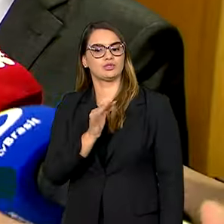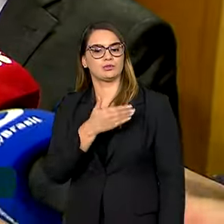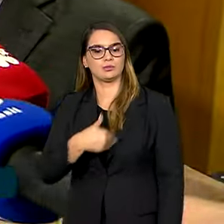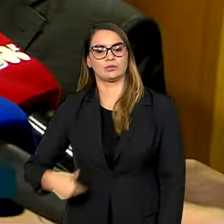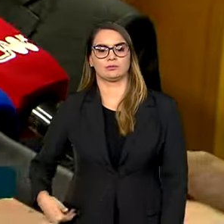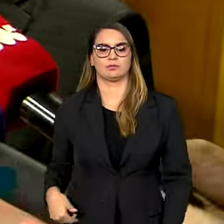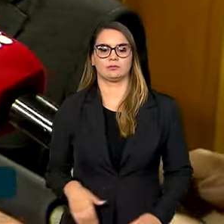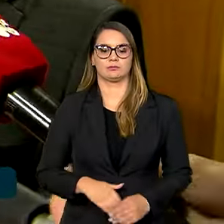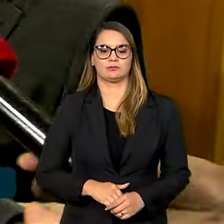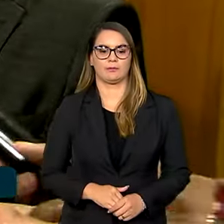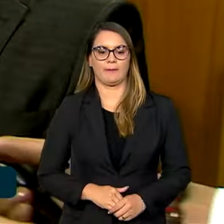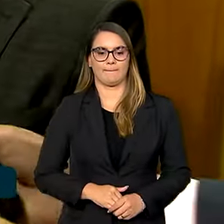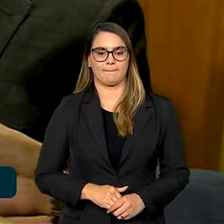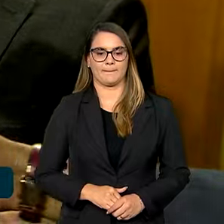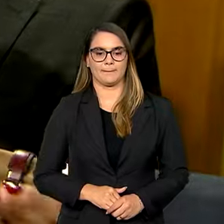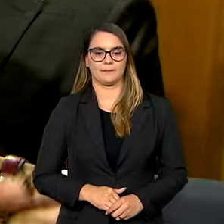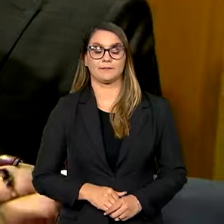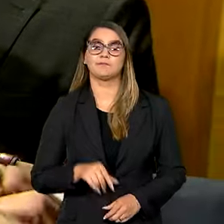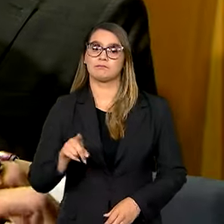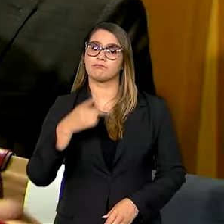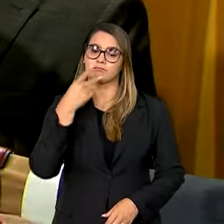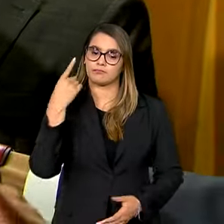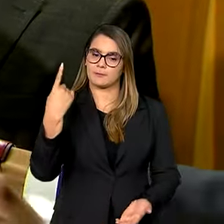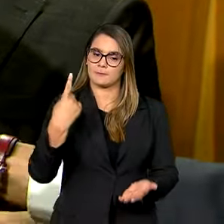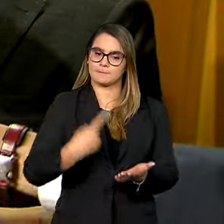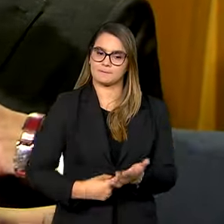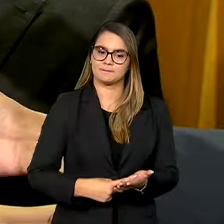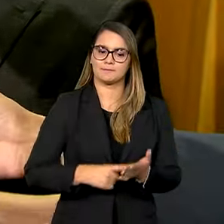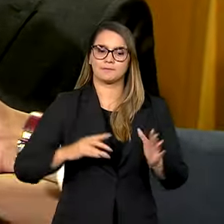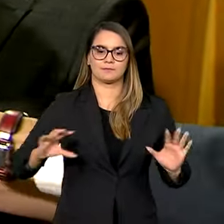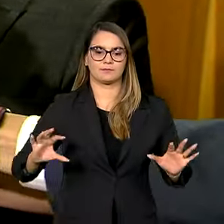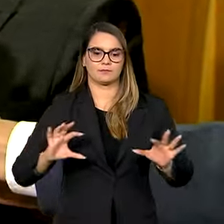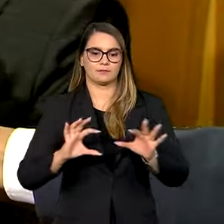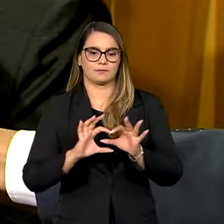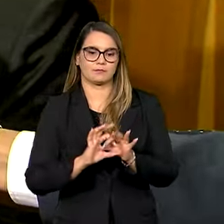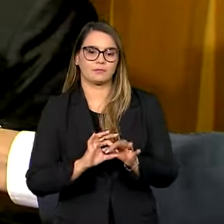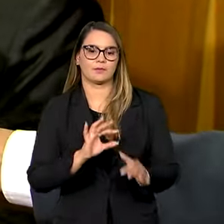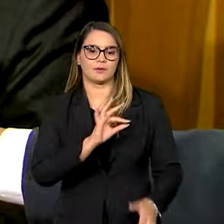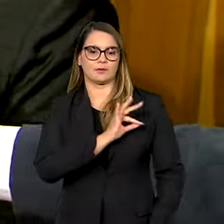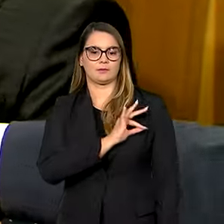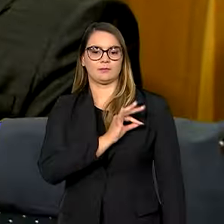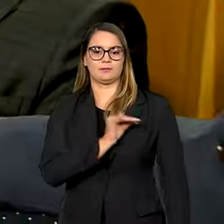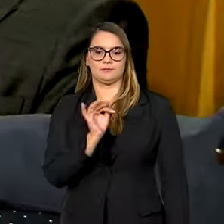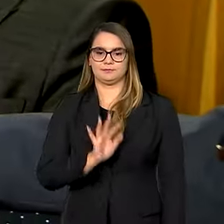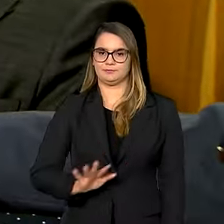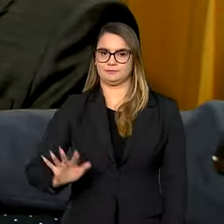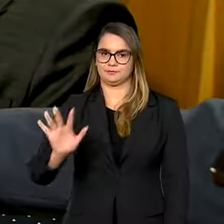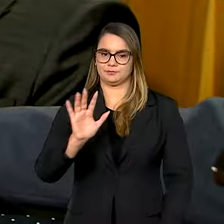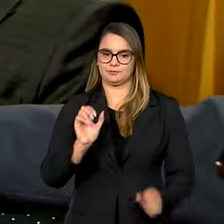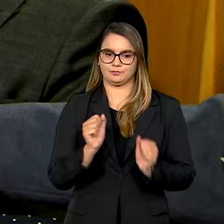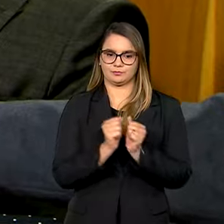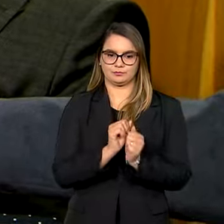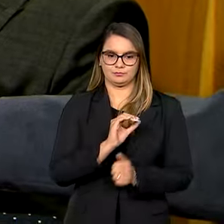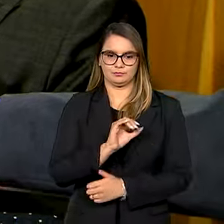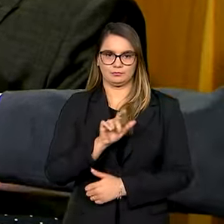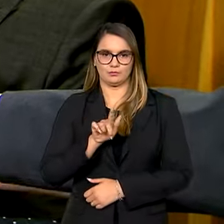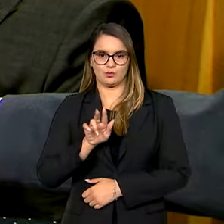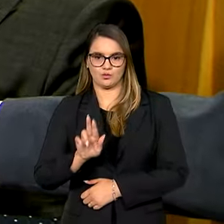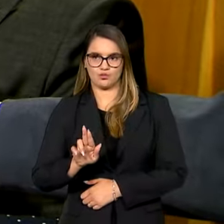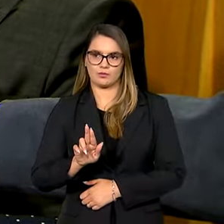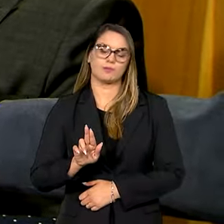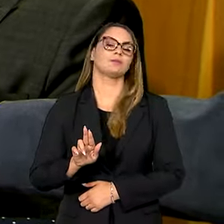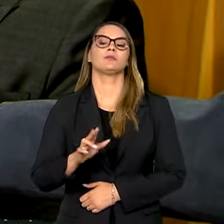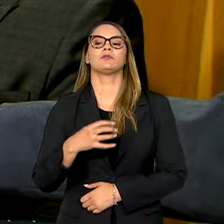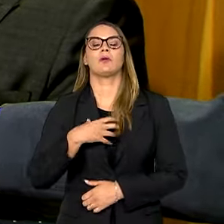Essa parceria reafirma o nosso compromisso e os laços históricos da Polícia Federal com a CGU, de maneira